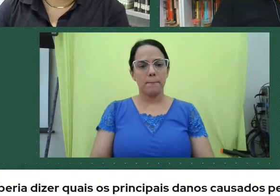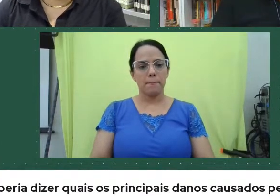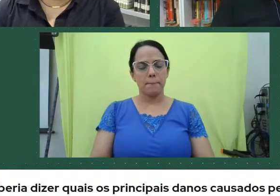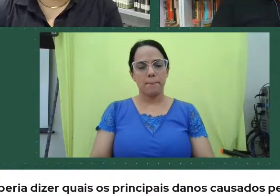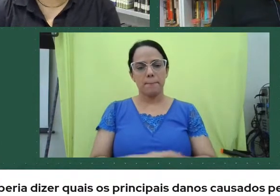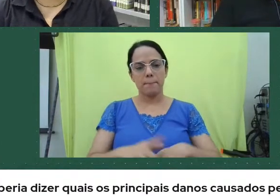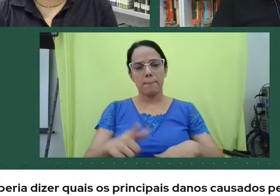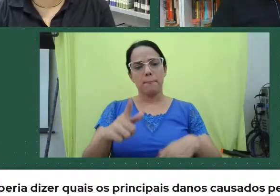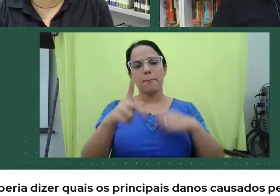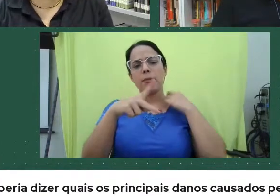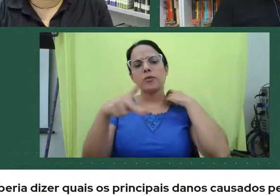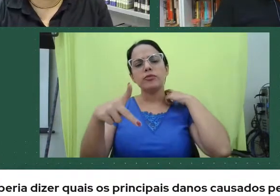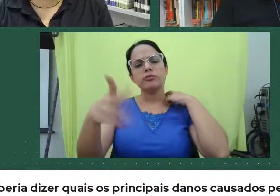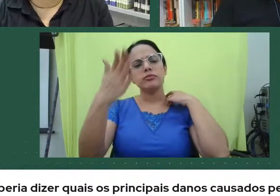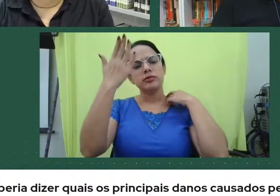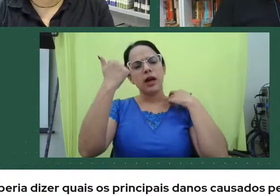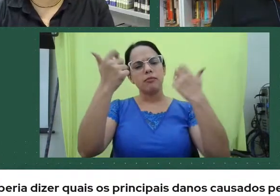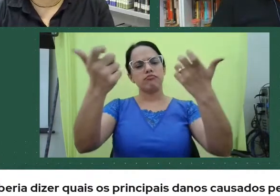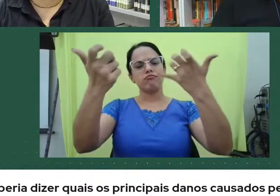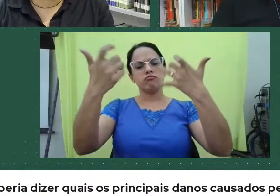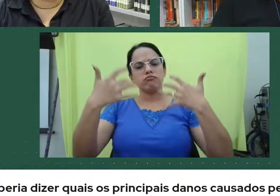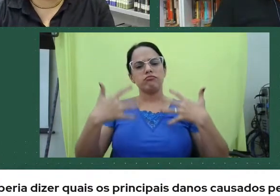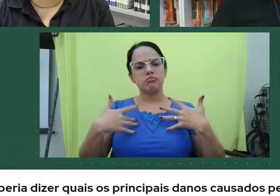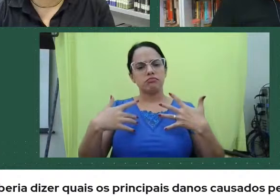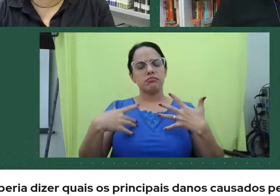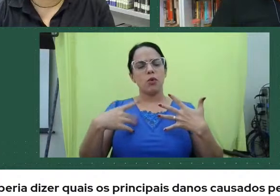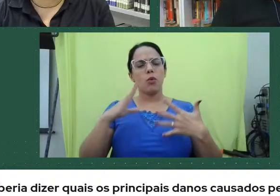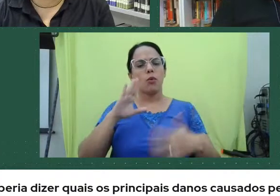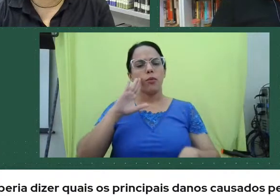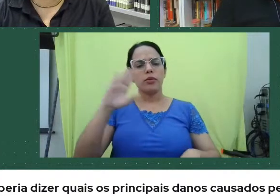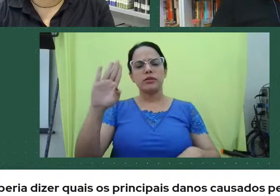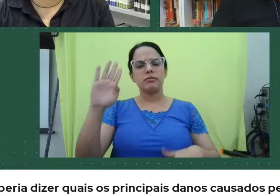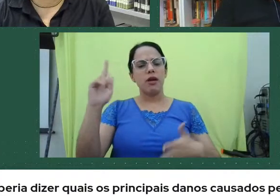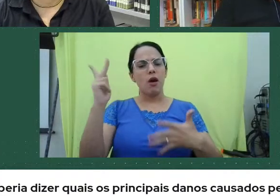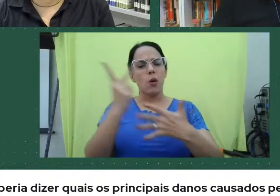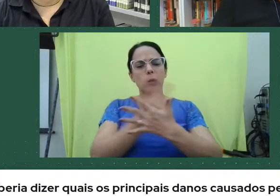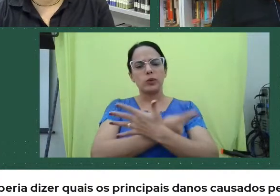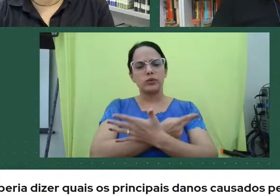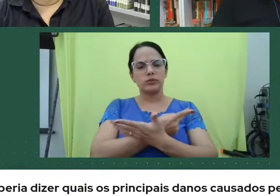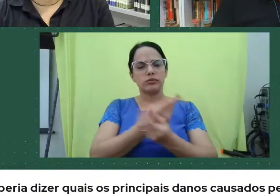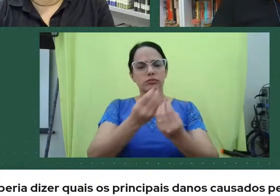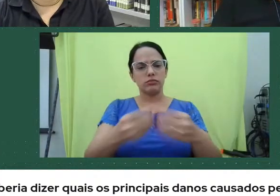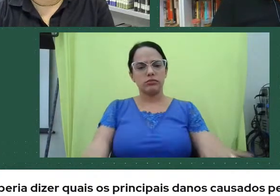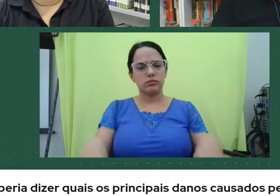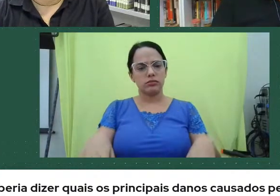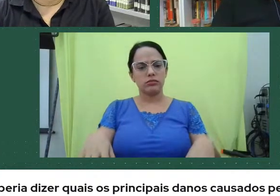Professor Marcelo, saberia dizer quais os principais danos causados pelo incêndio na